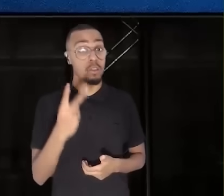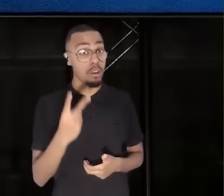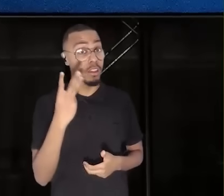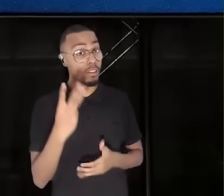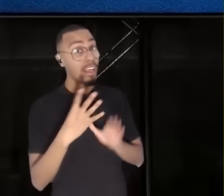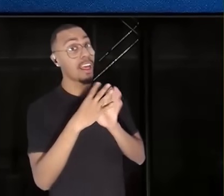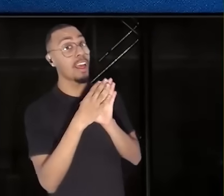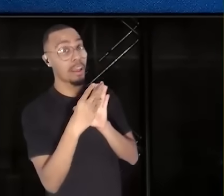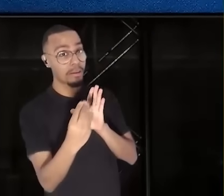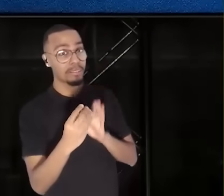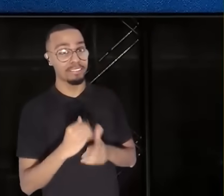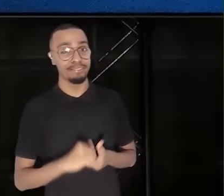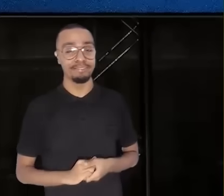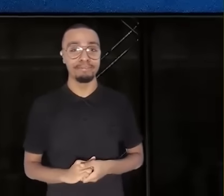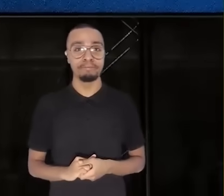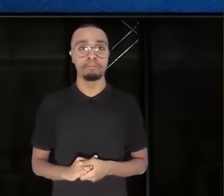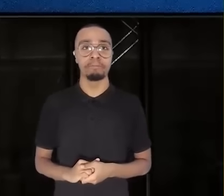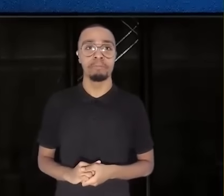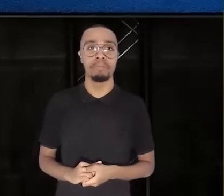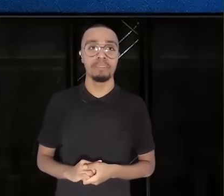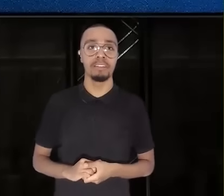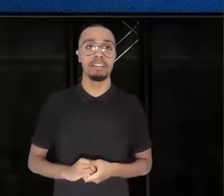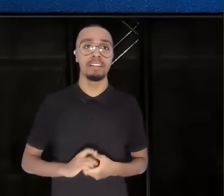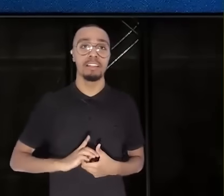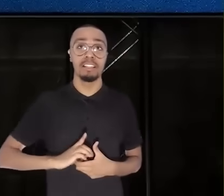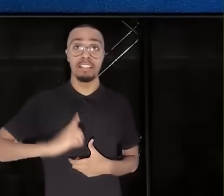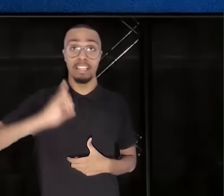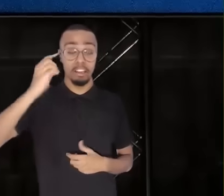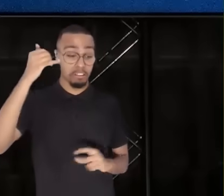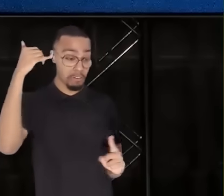1, 2, 3. Disse: